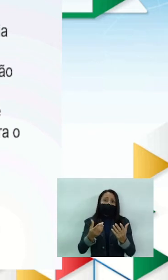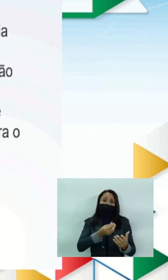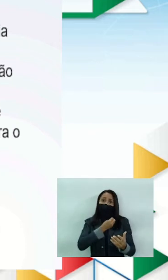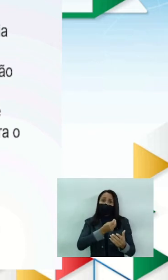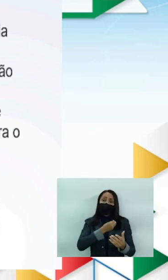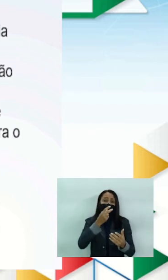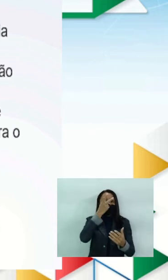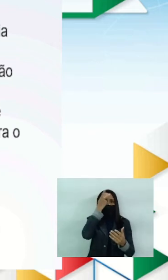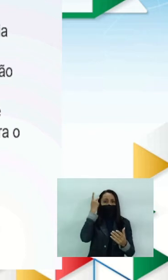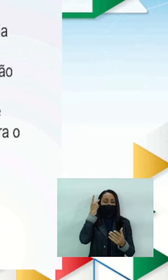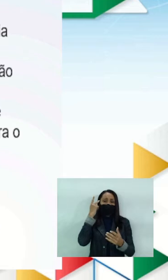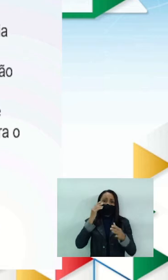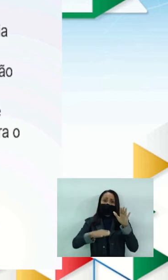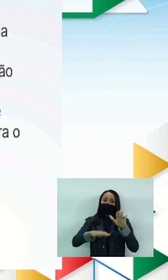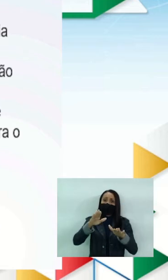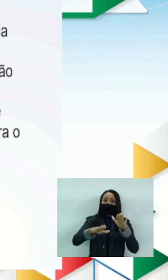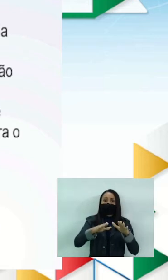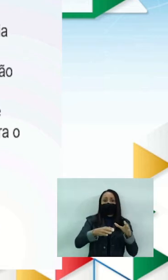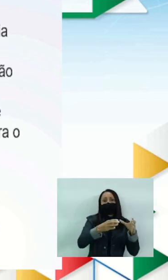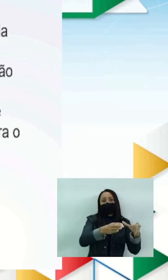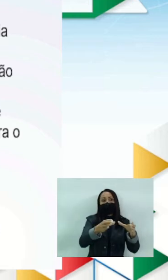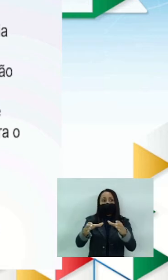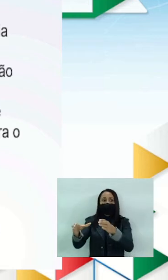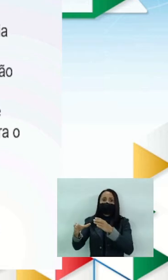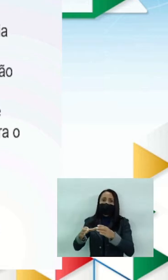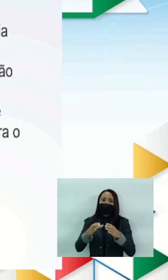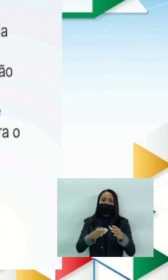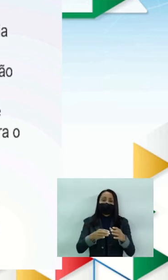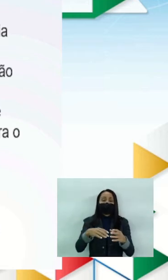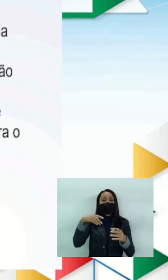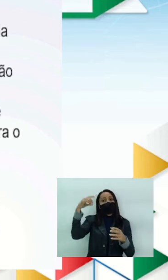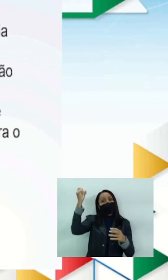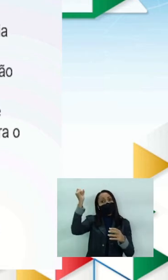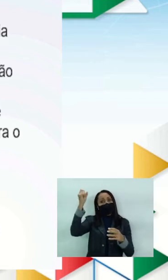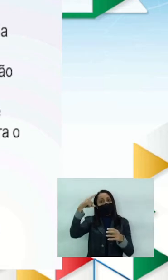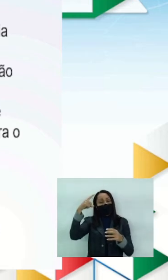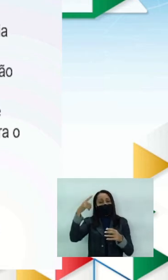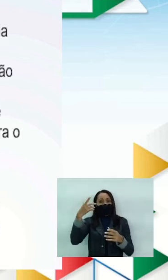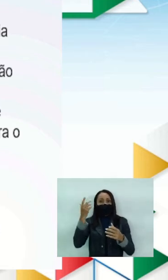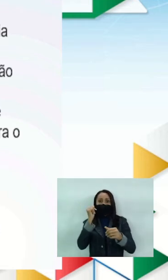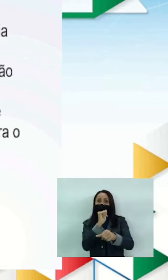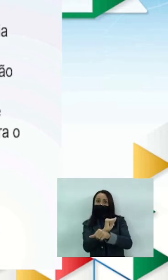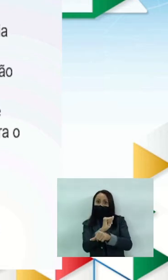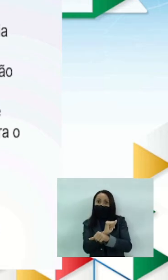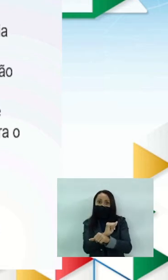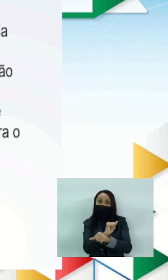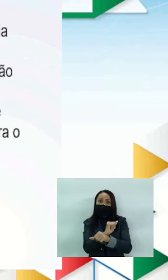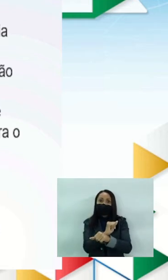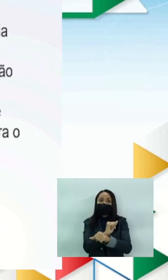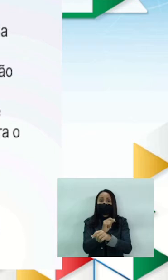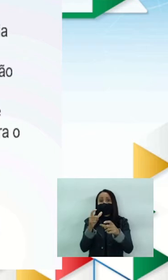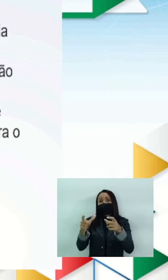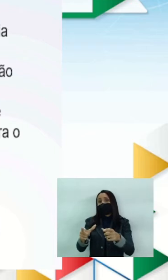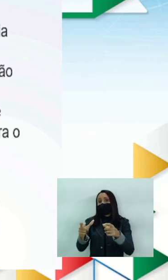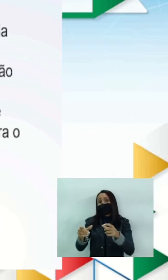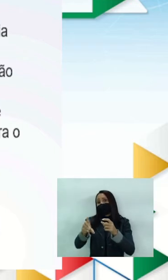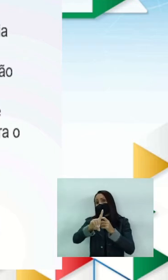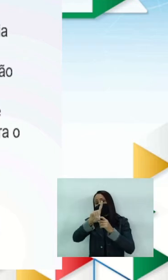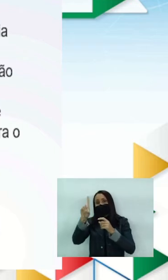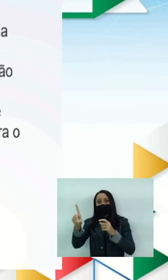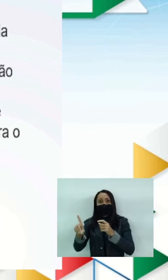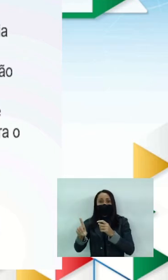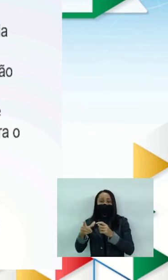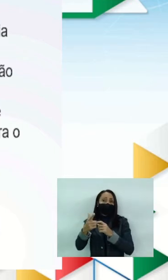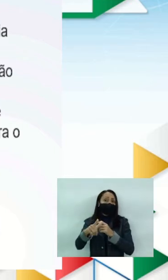dependendo da região que habitassem. O Sol iria parecer estático nos locais onde fosse dia, pois este não